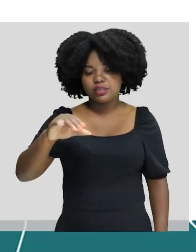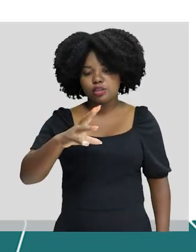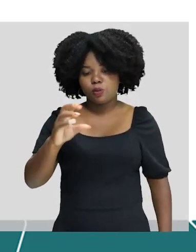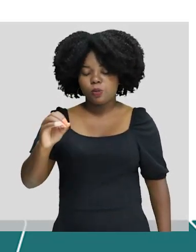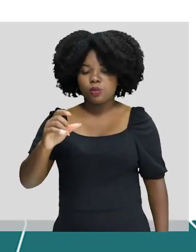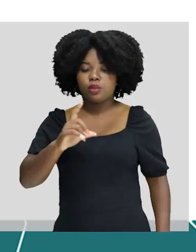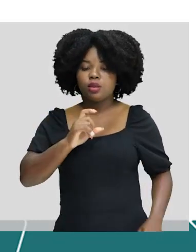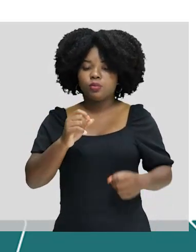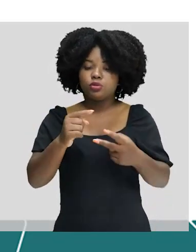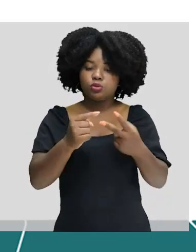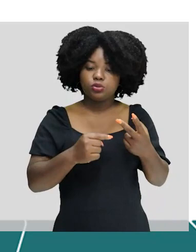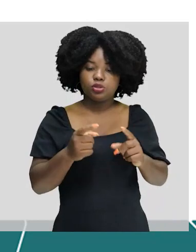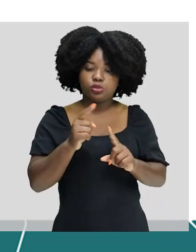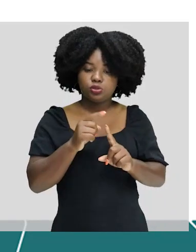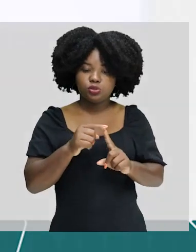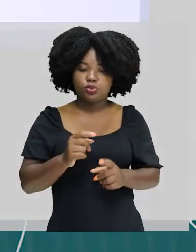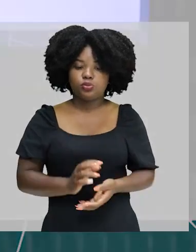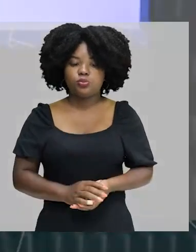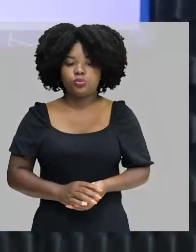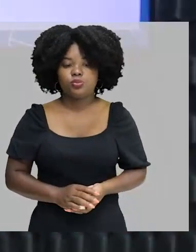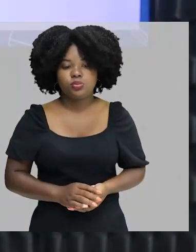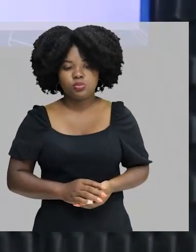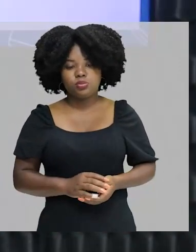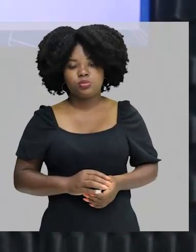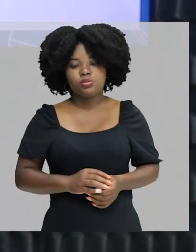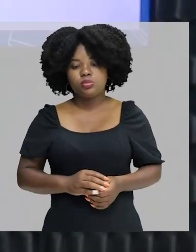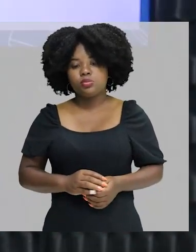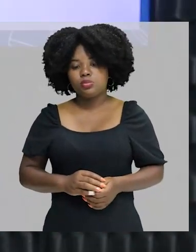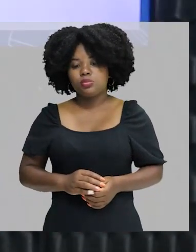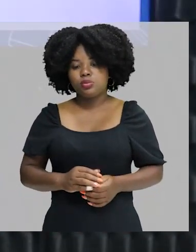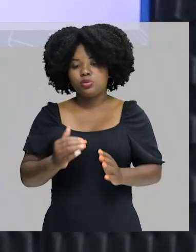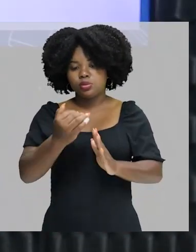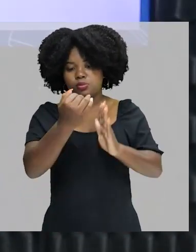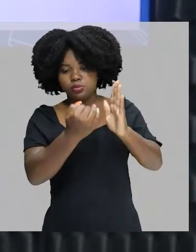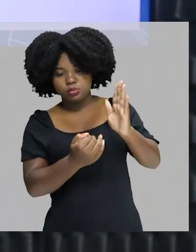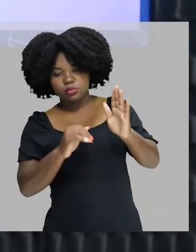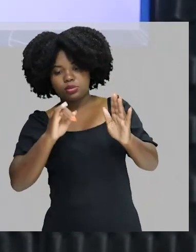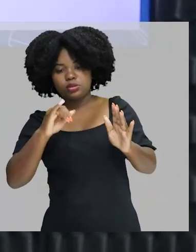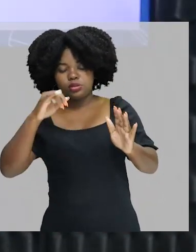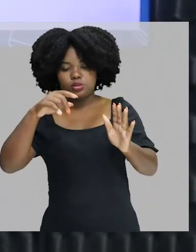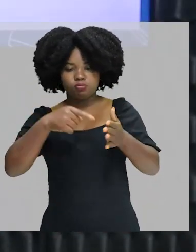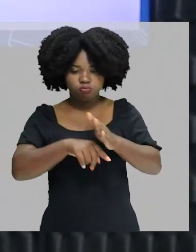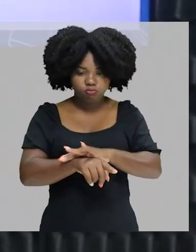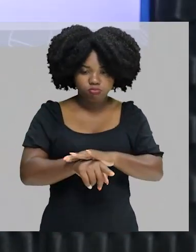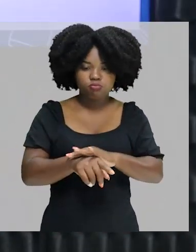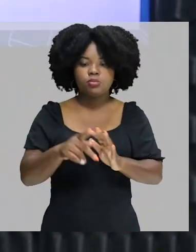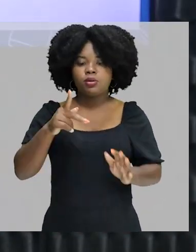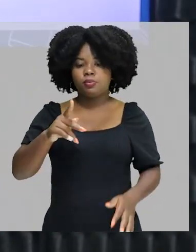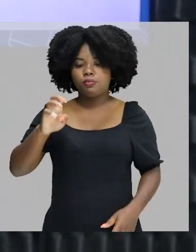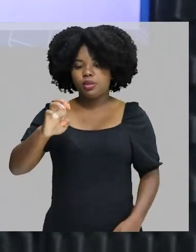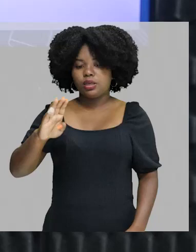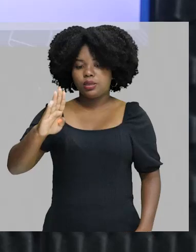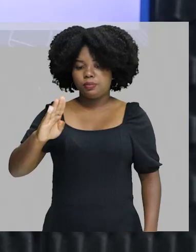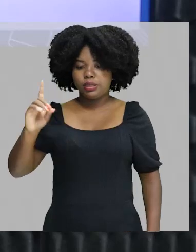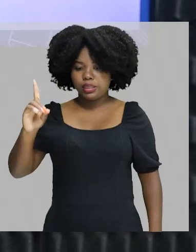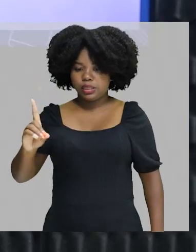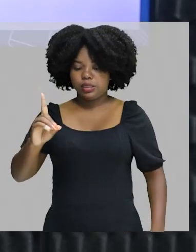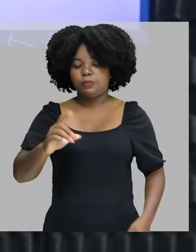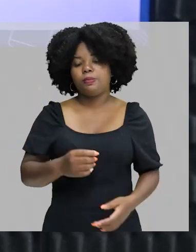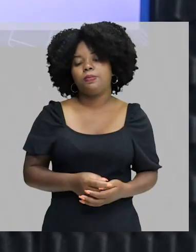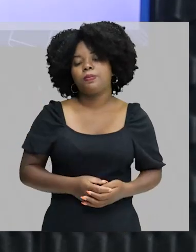nós vamos ter dois tipos, os polímeros de baixa intensidade, que vão ter a sigla